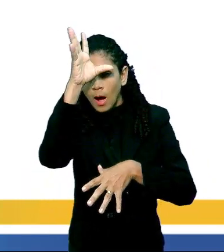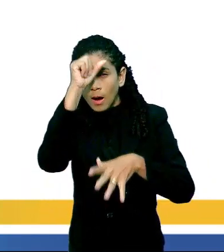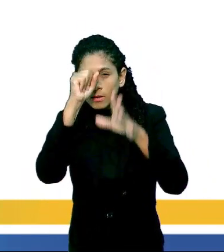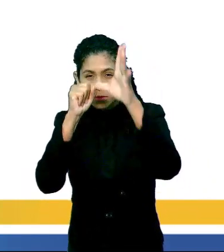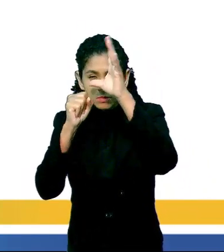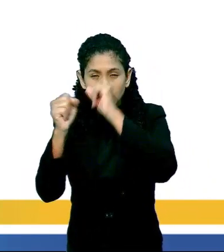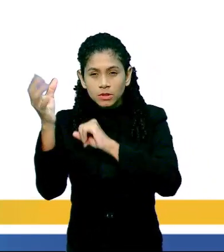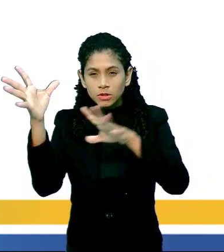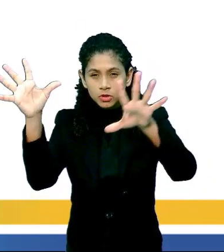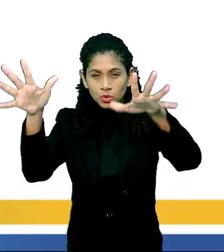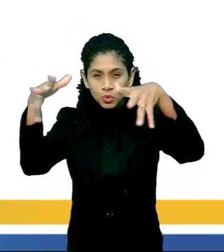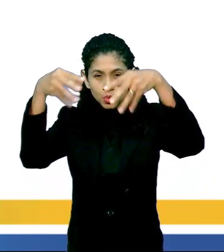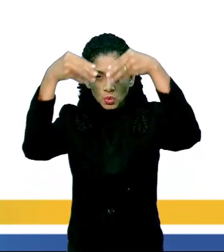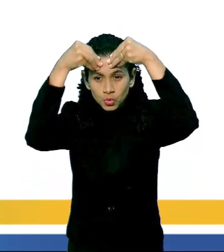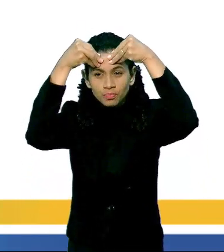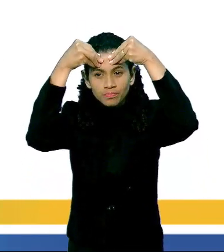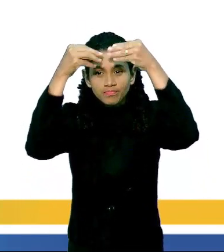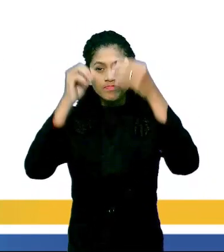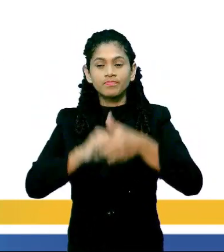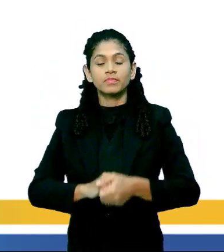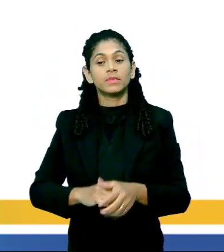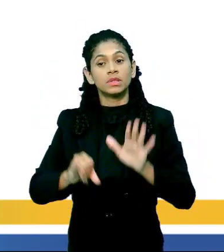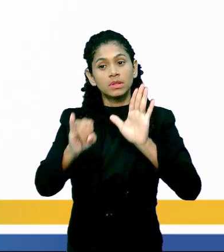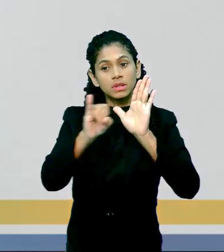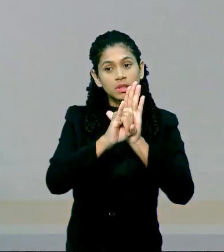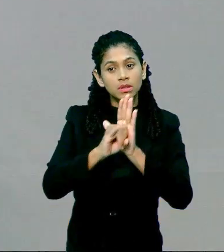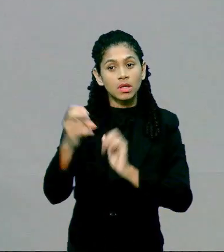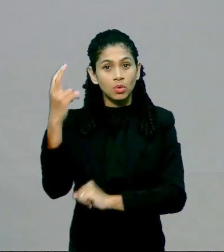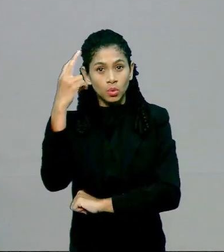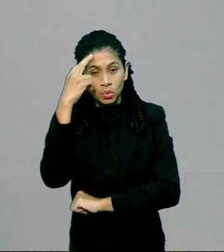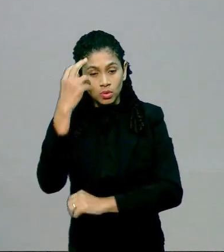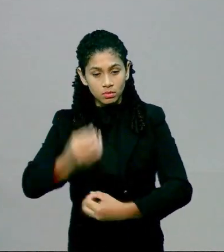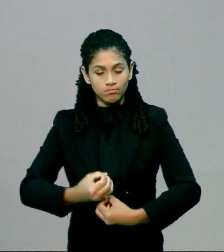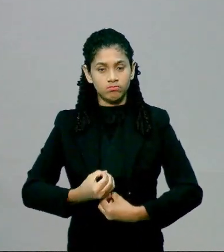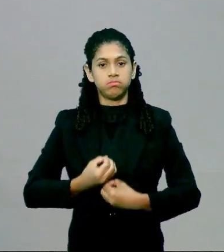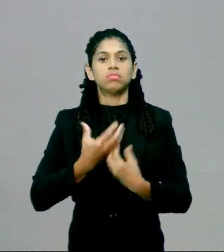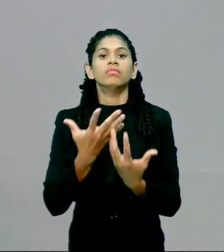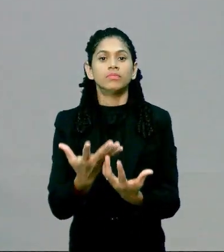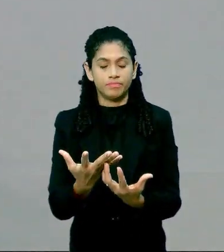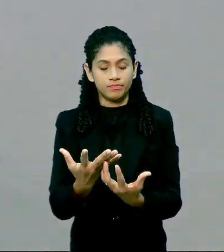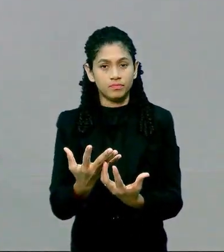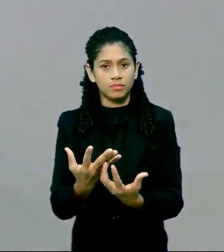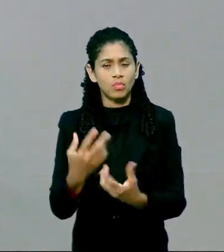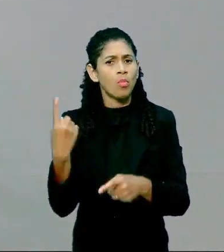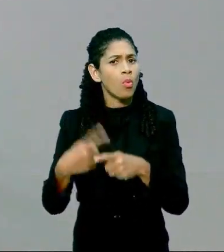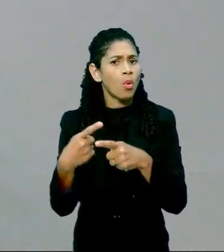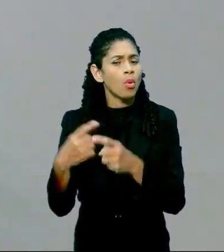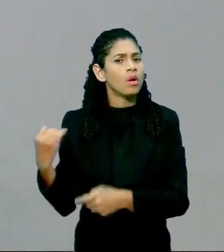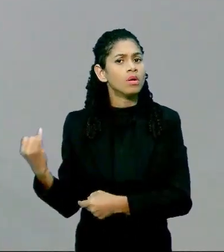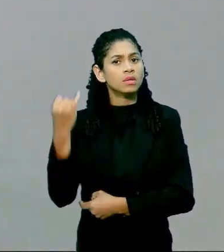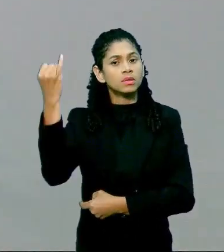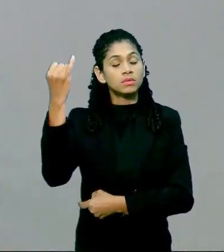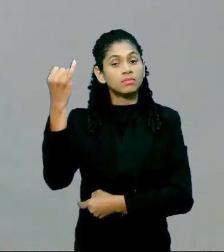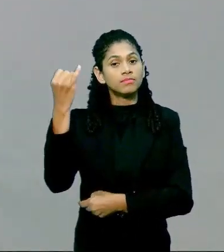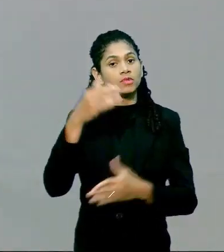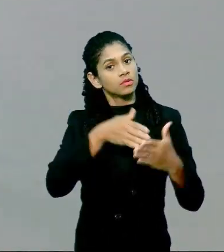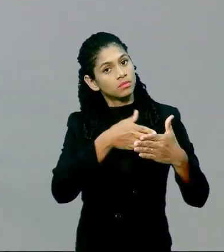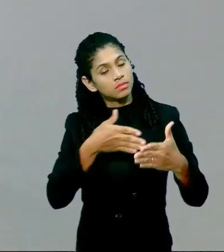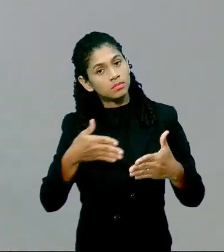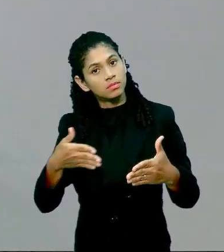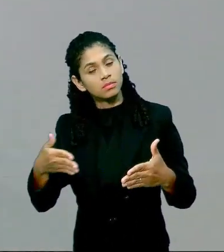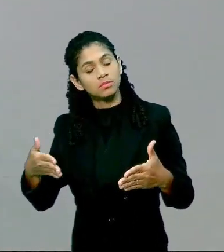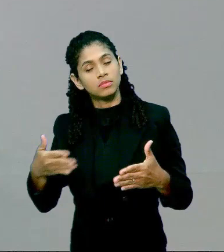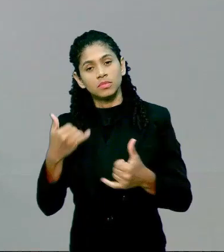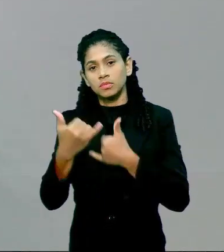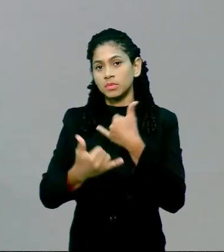nessas informações. Identidade, cultura e expressão. Por que são importantes? Porque a partir daí, a partir